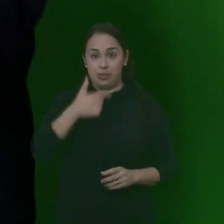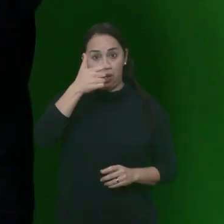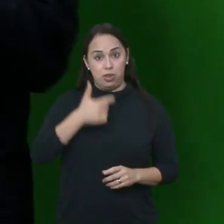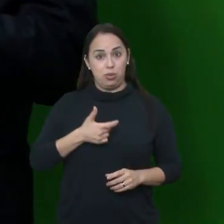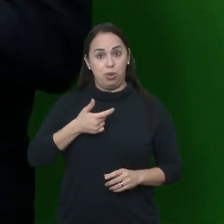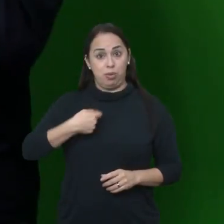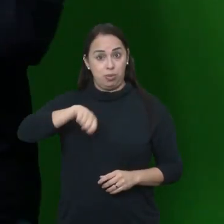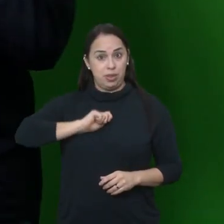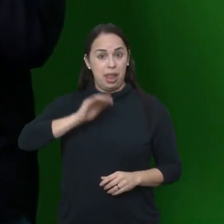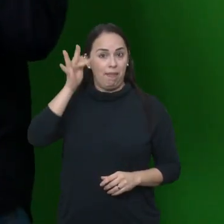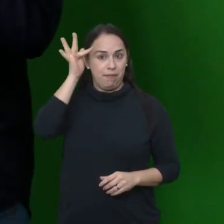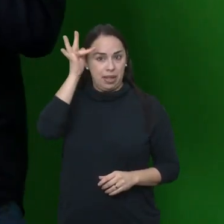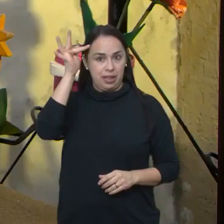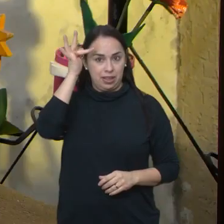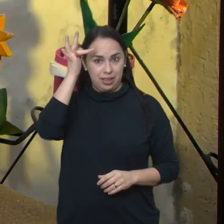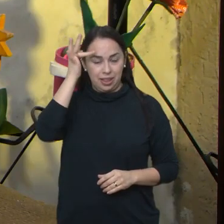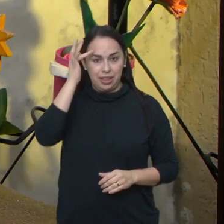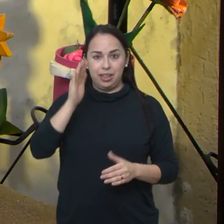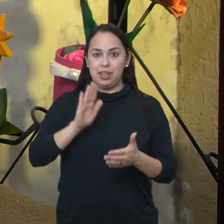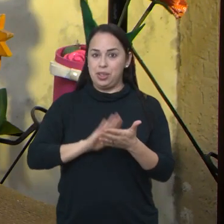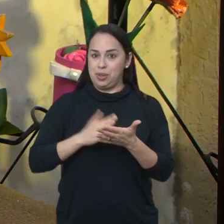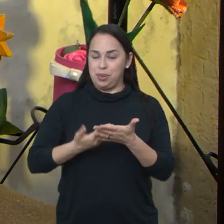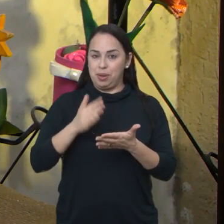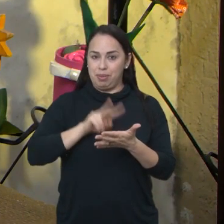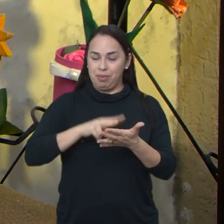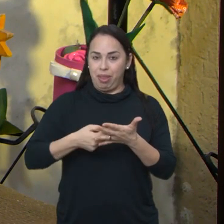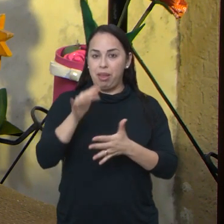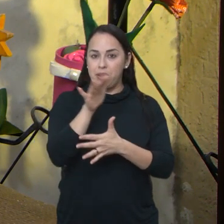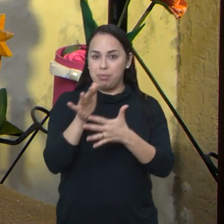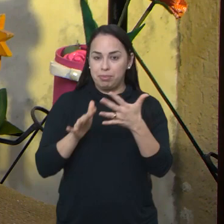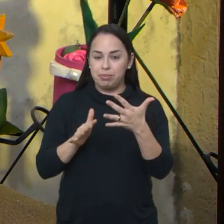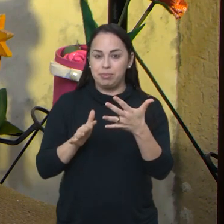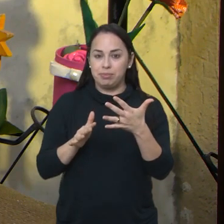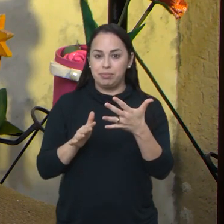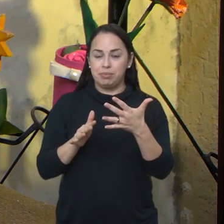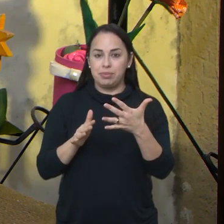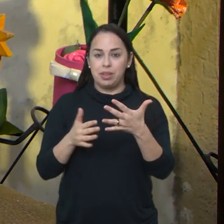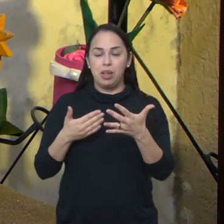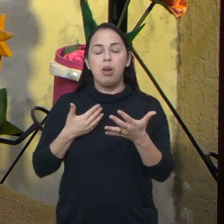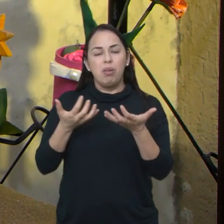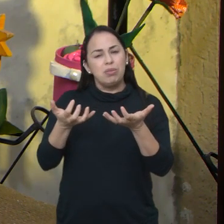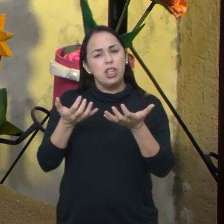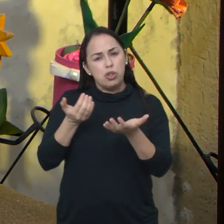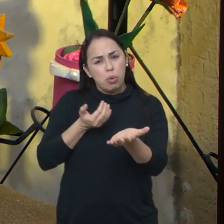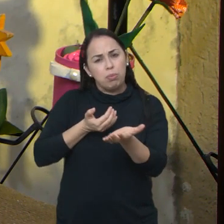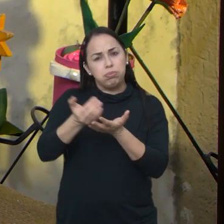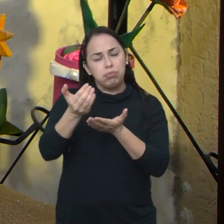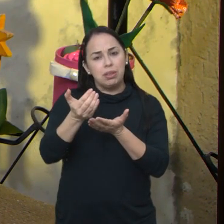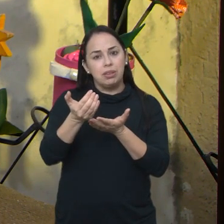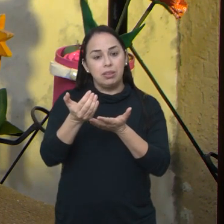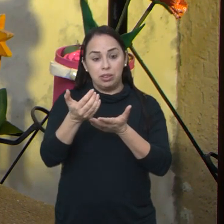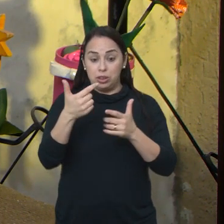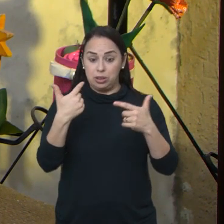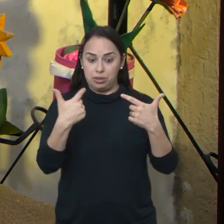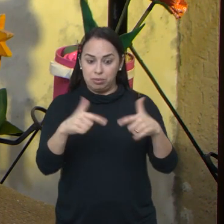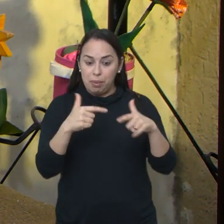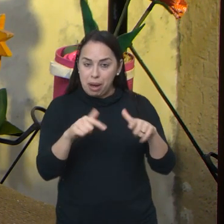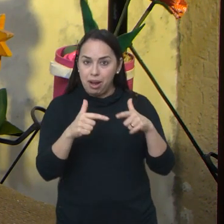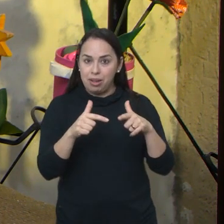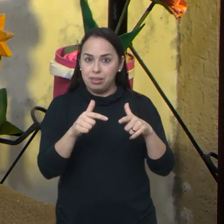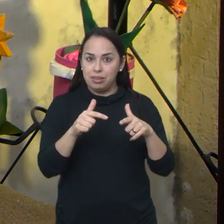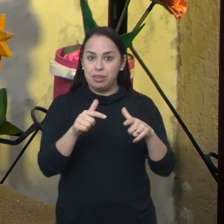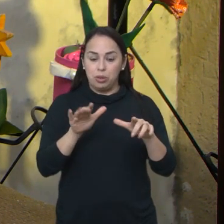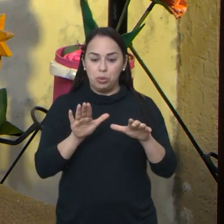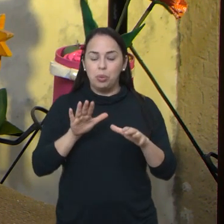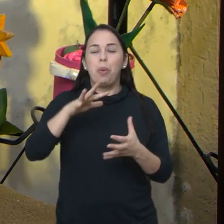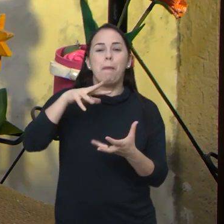Eu sou o Luiz Fernando Siqueira, sou tradutor e intérprete de Libras. Quis ingressar nessa área de interpretação